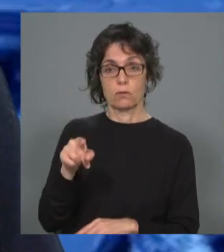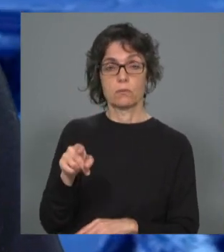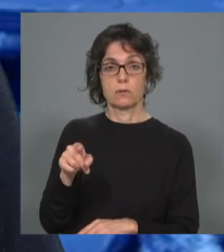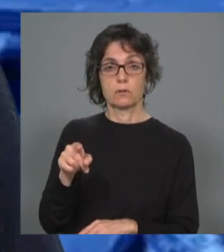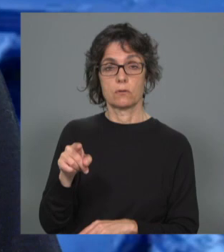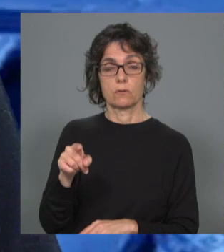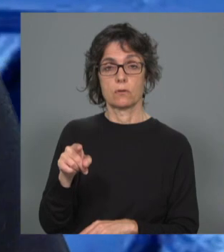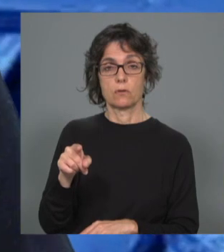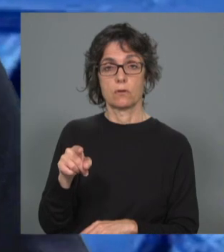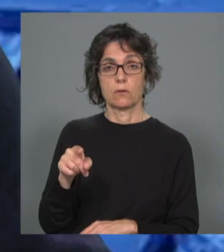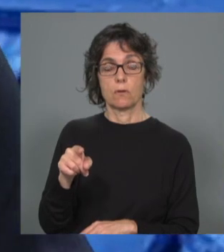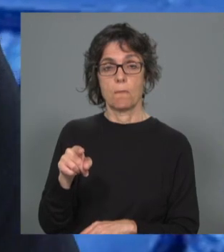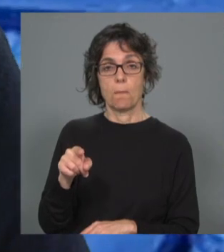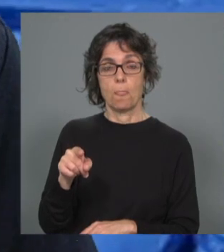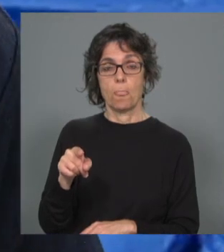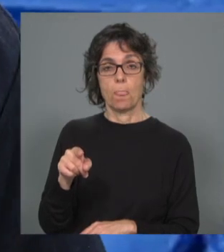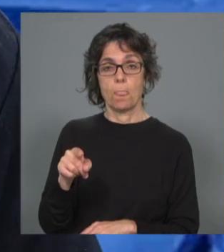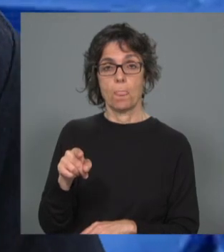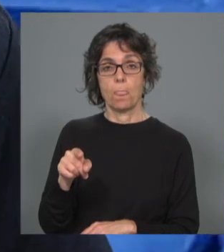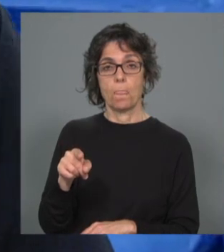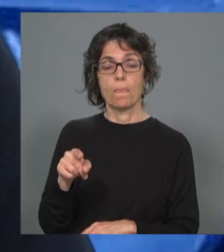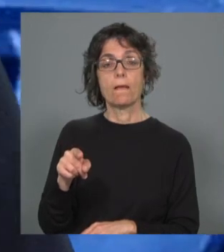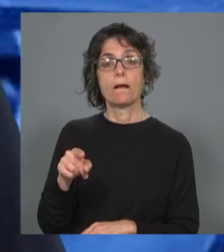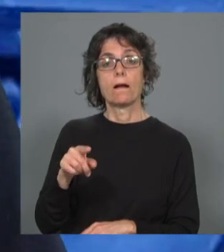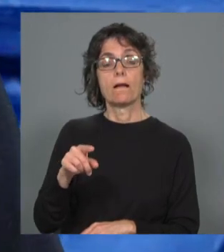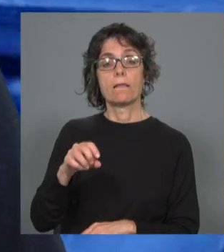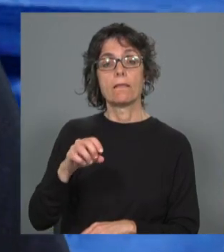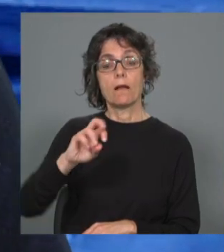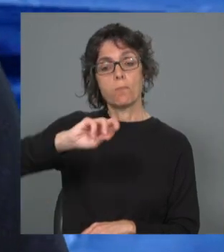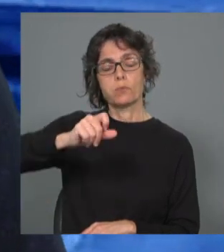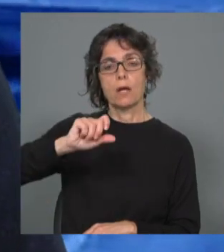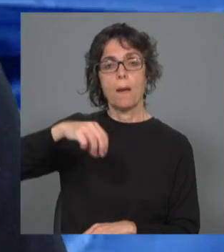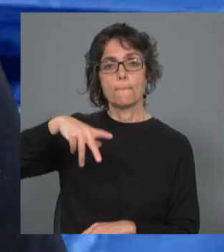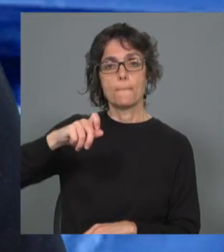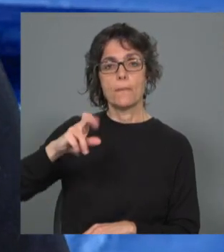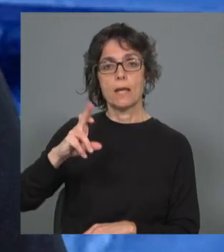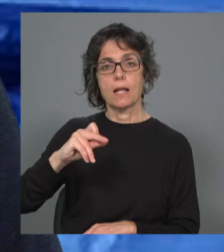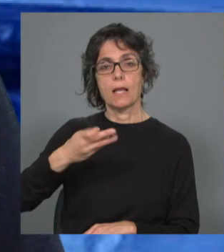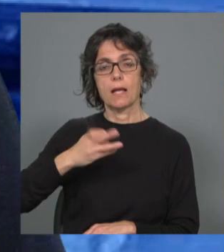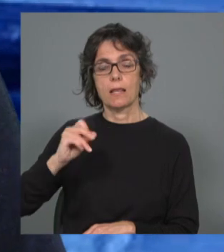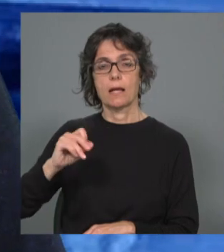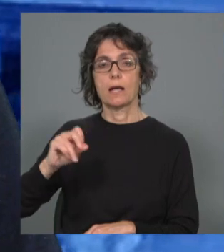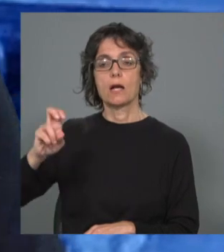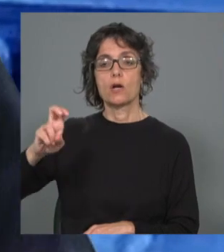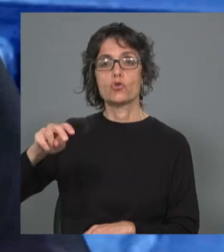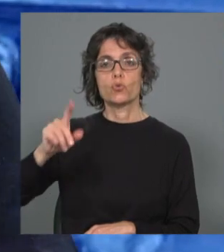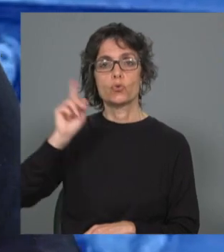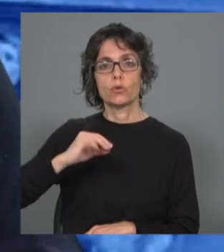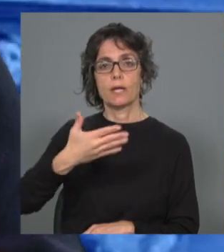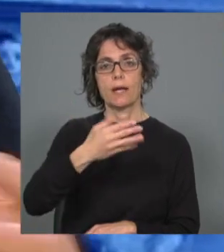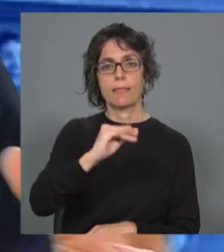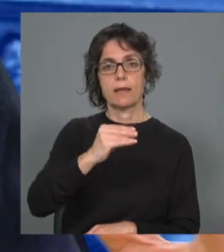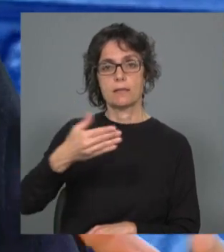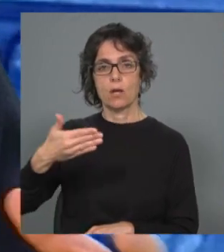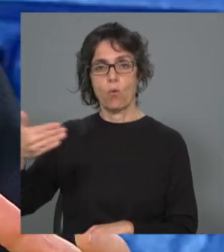vai realizar-se no Luso, na Mialhada, agora a 10 e 11 de junho, lançámos um